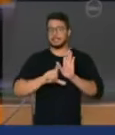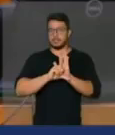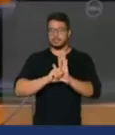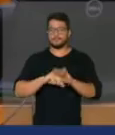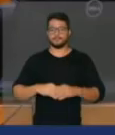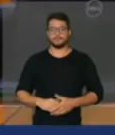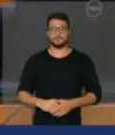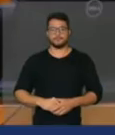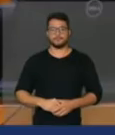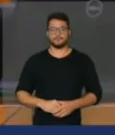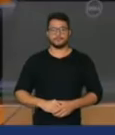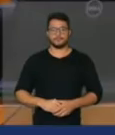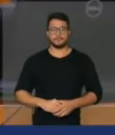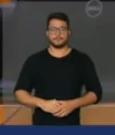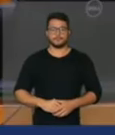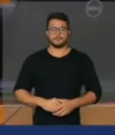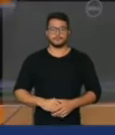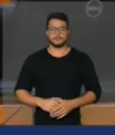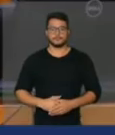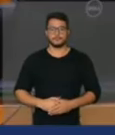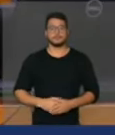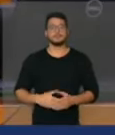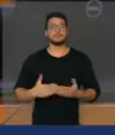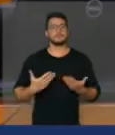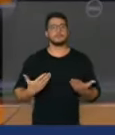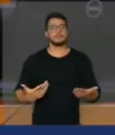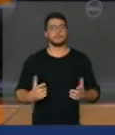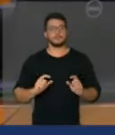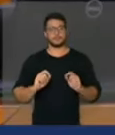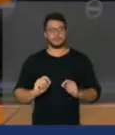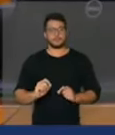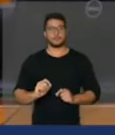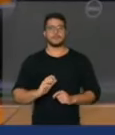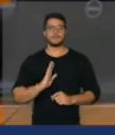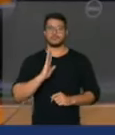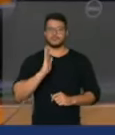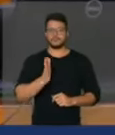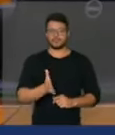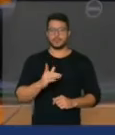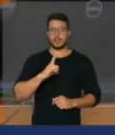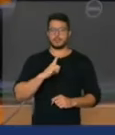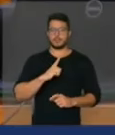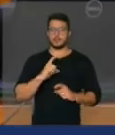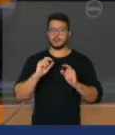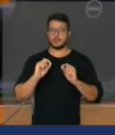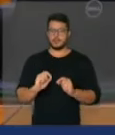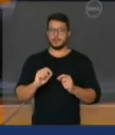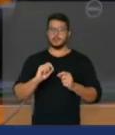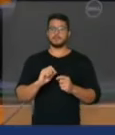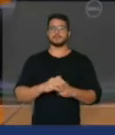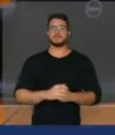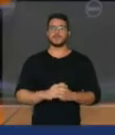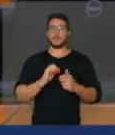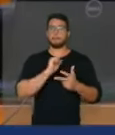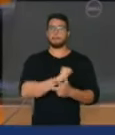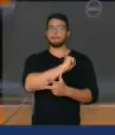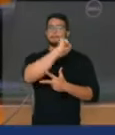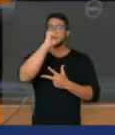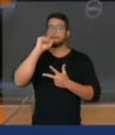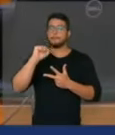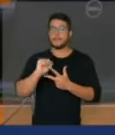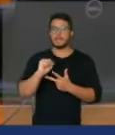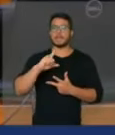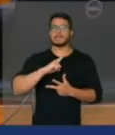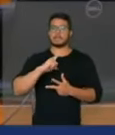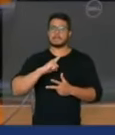Postulados que consagram a propósito a separação e a harmonia dos poderes, que estabelecem limites ao exercício do